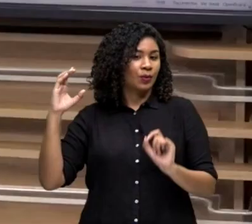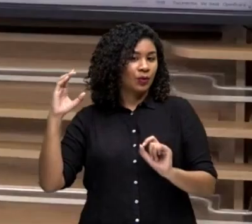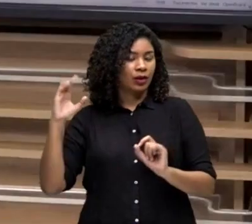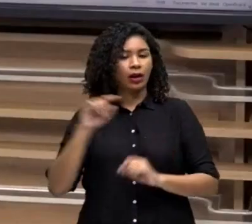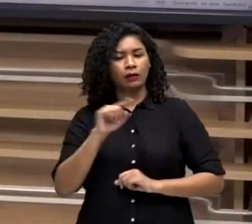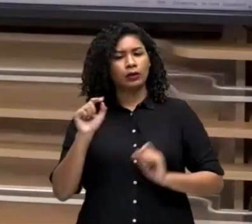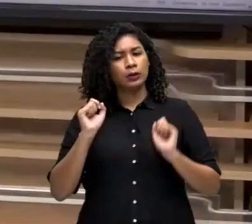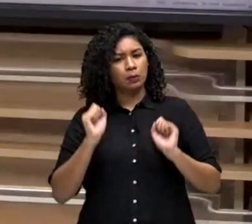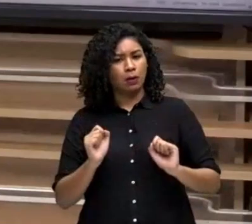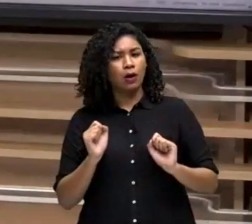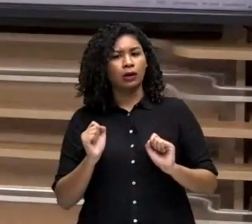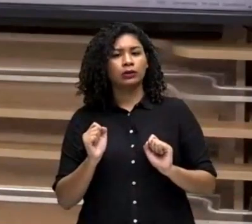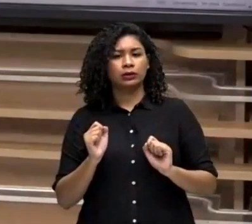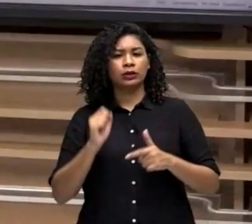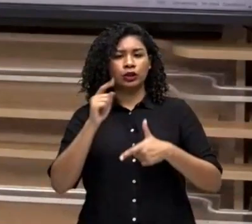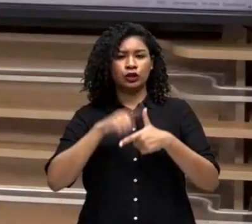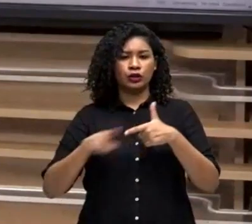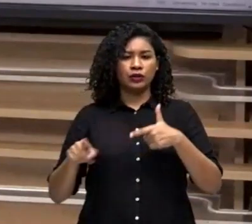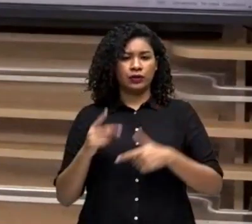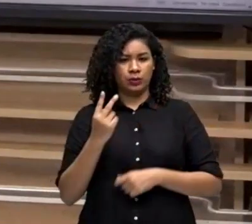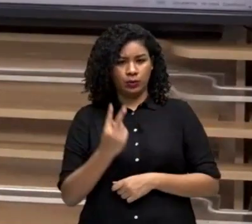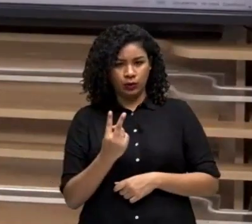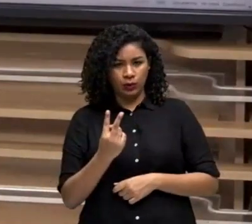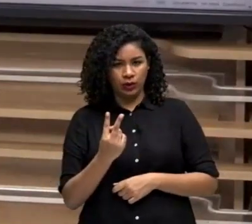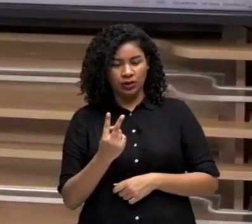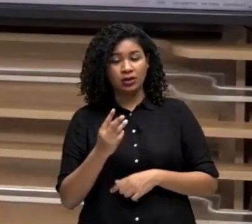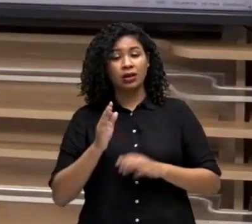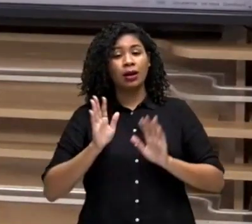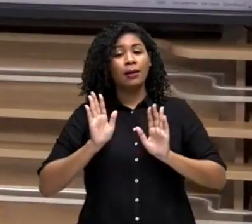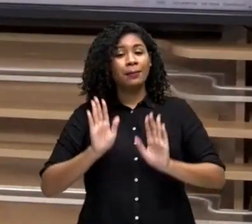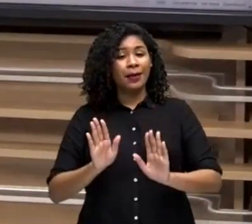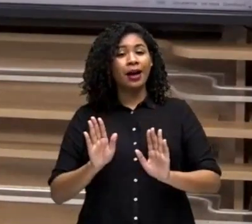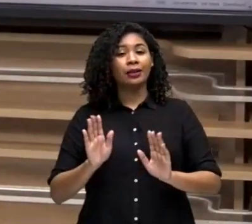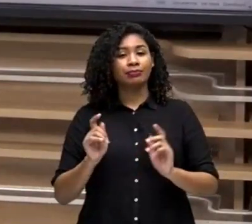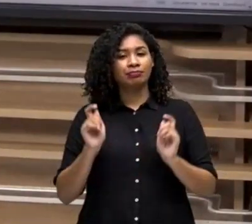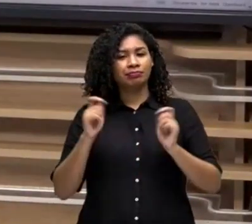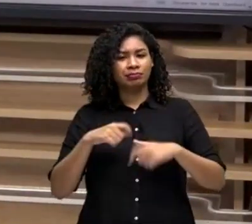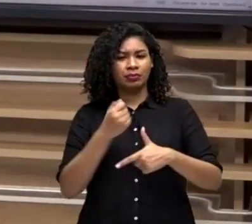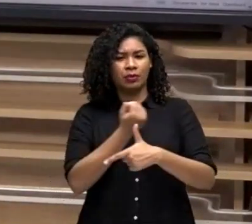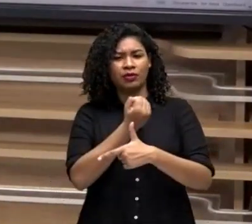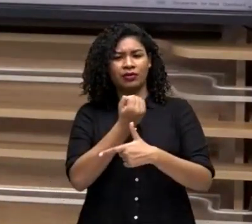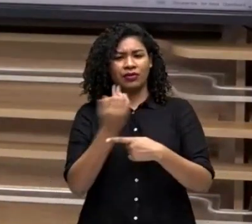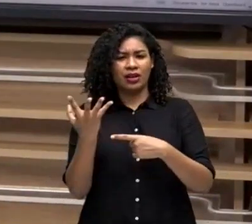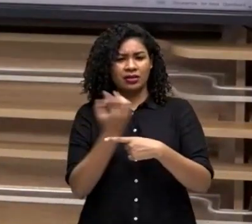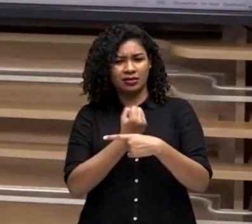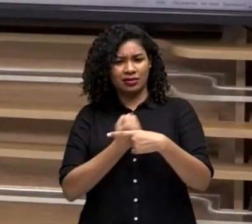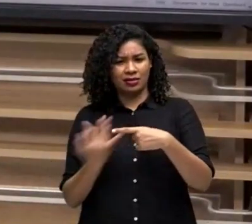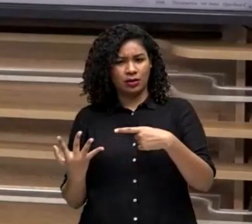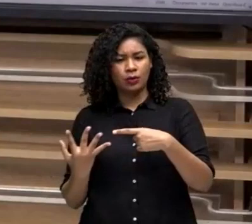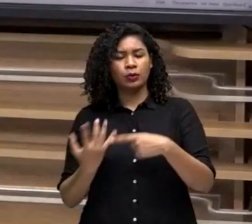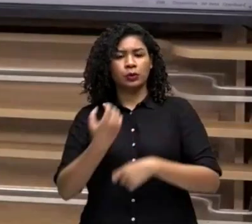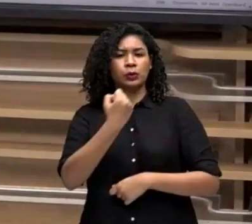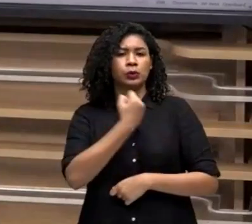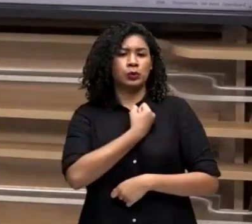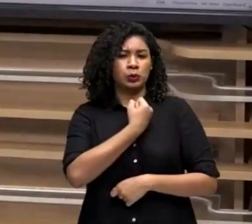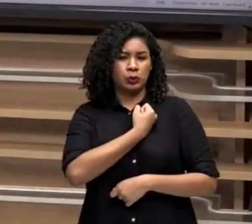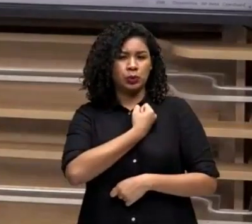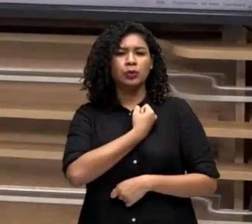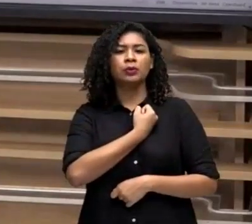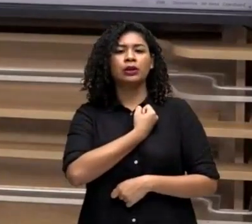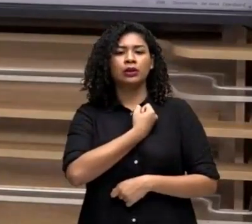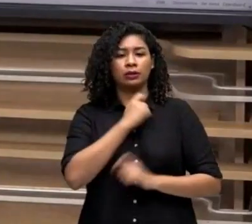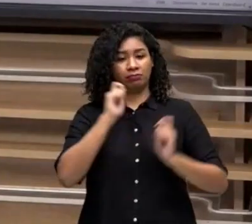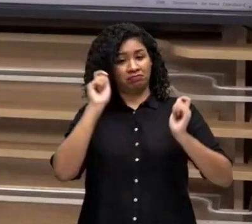poderia inicialmente dividir por 2, só que você chegaria numa fração onde os dois valores ainda